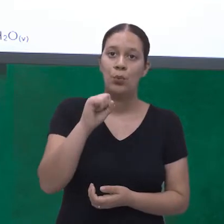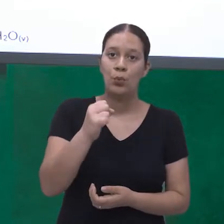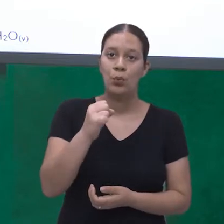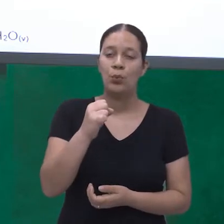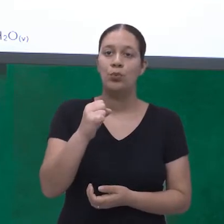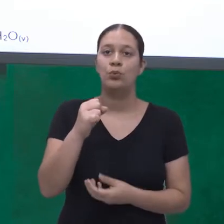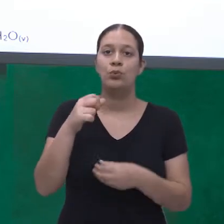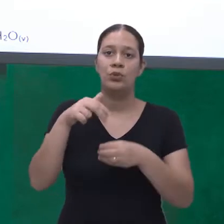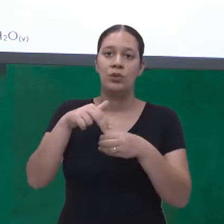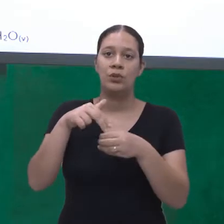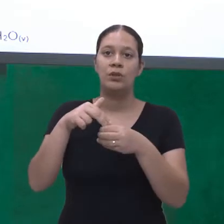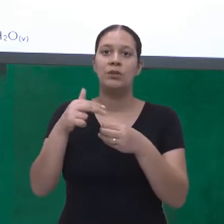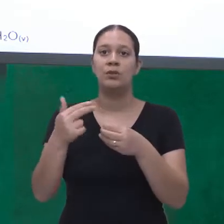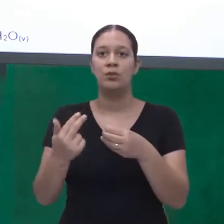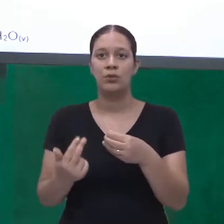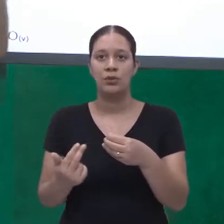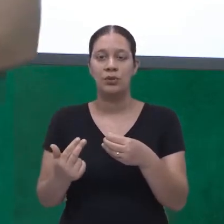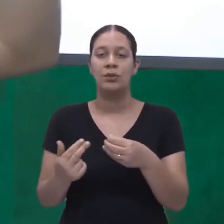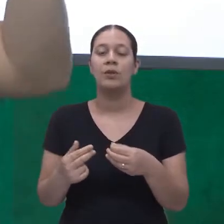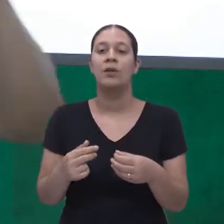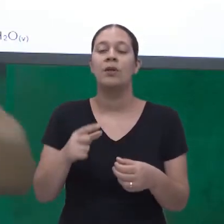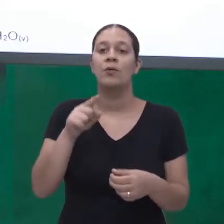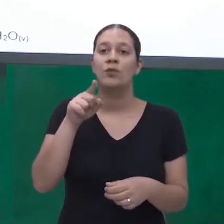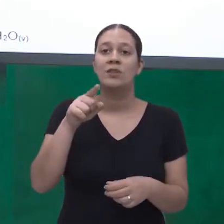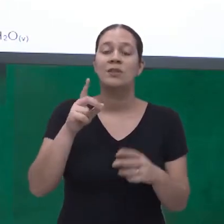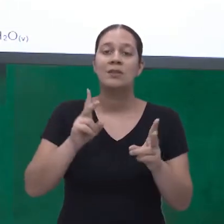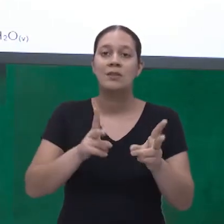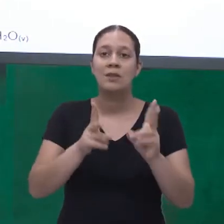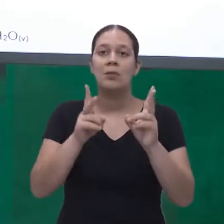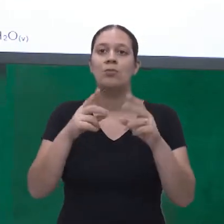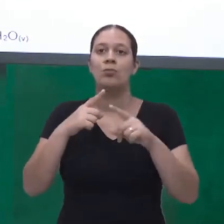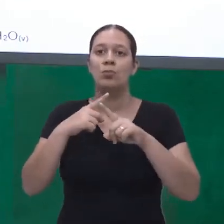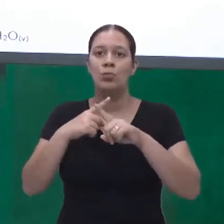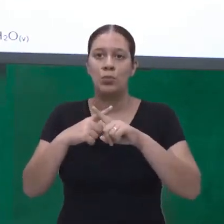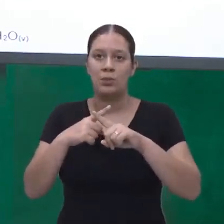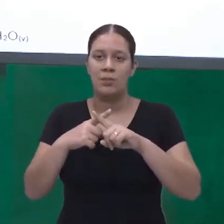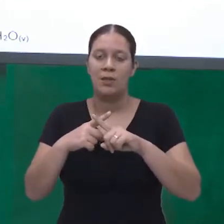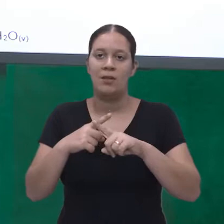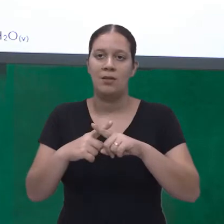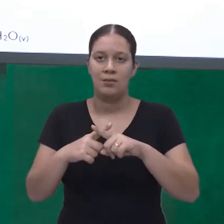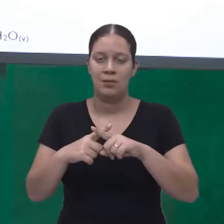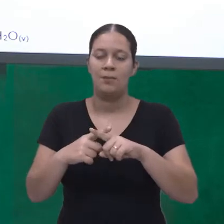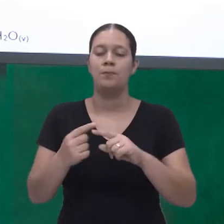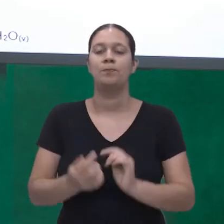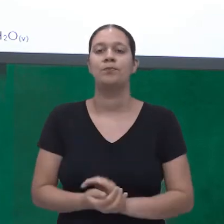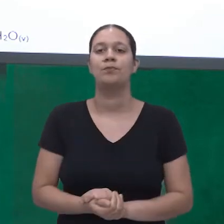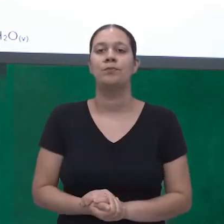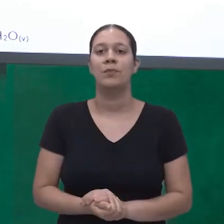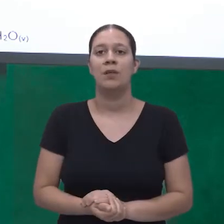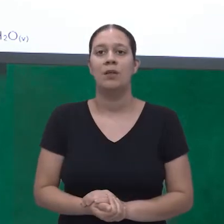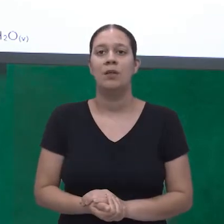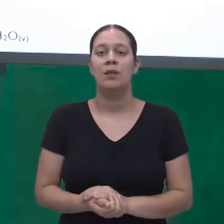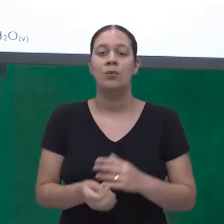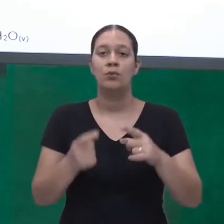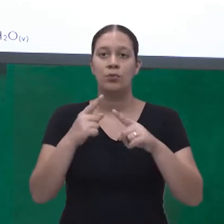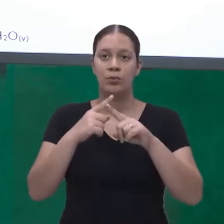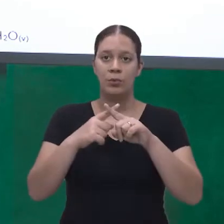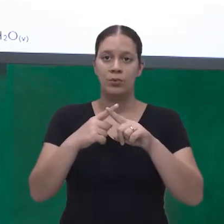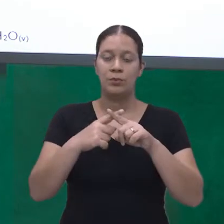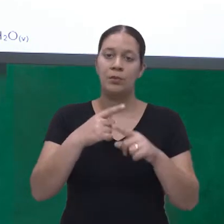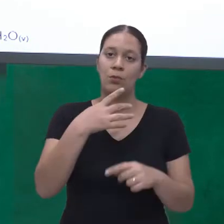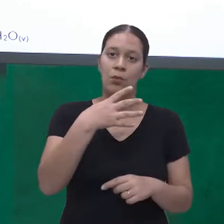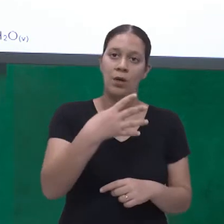8 hidrogênios. Sempre multiplicar o coeficiente pelo índice. Então, tem 8 hidrogênios. Quando multiplica esse 4